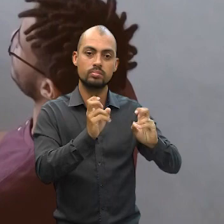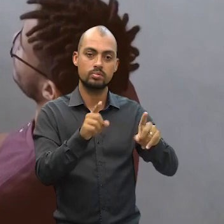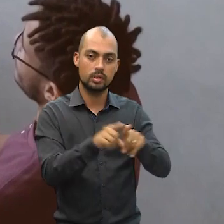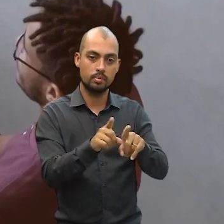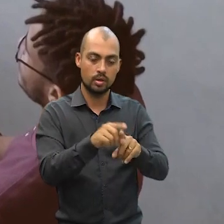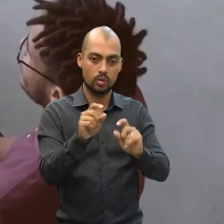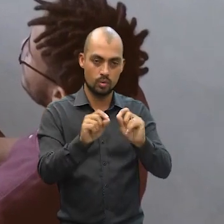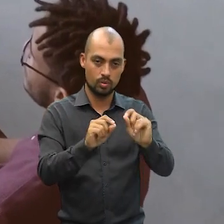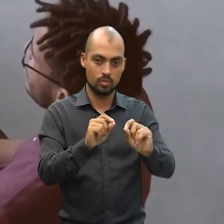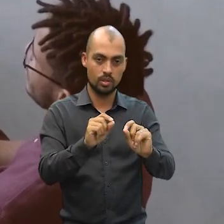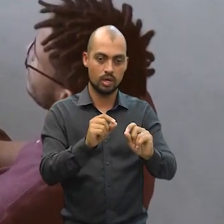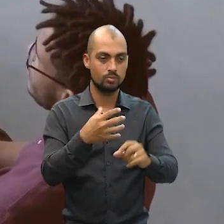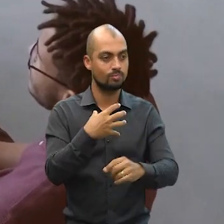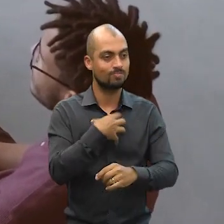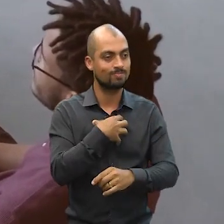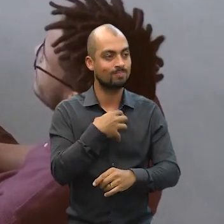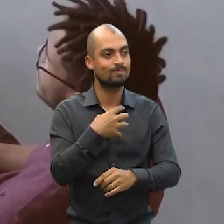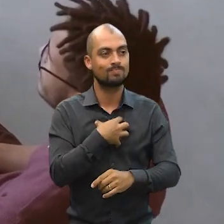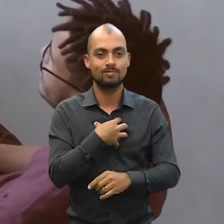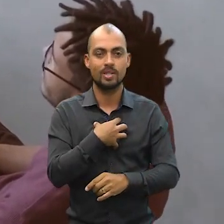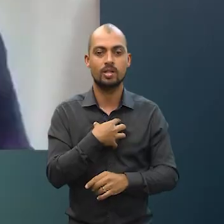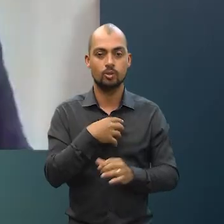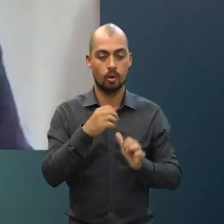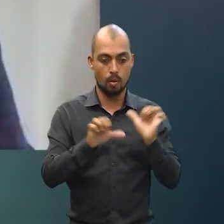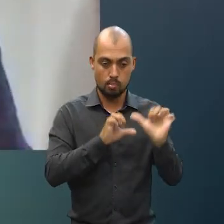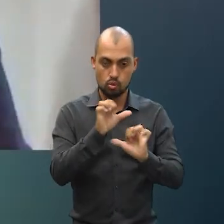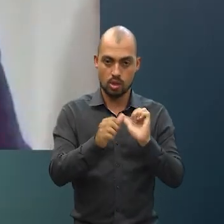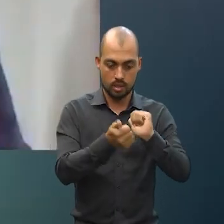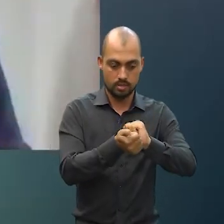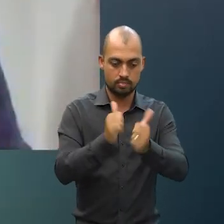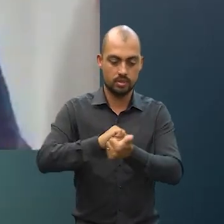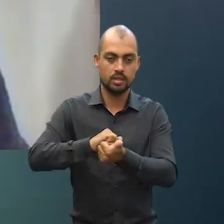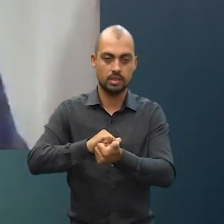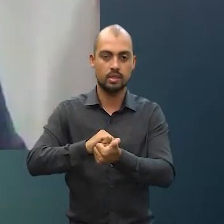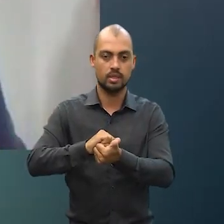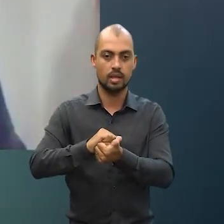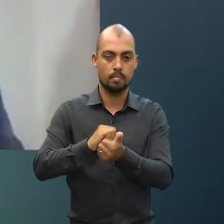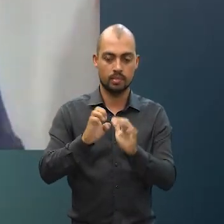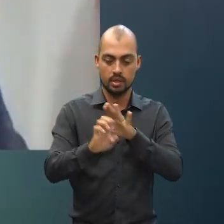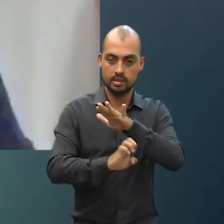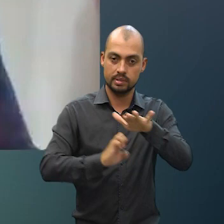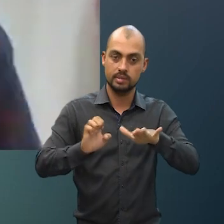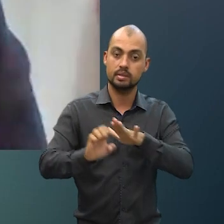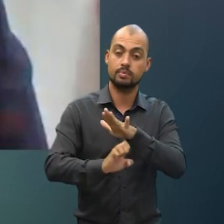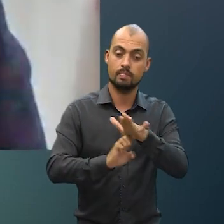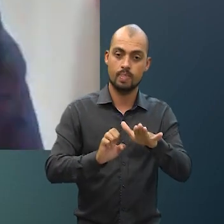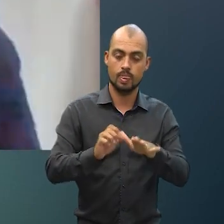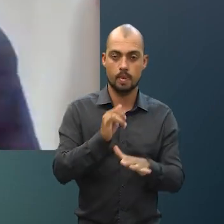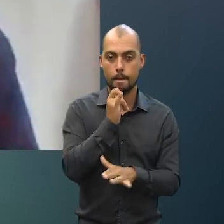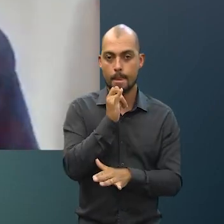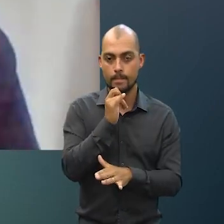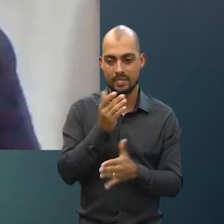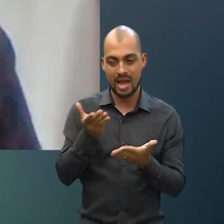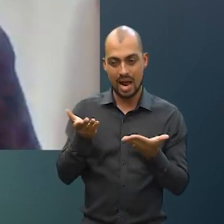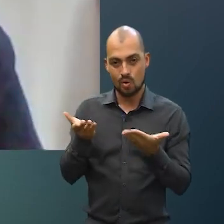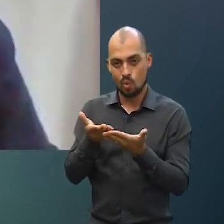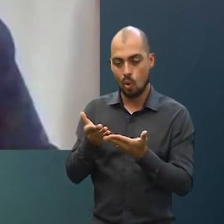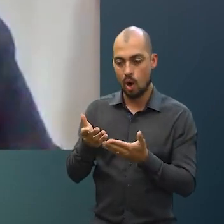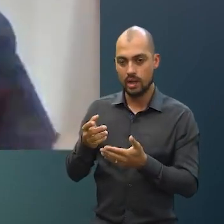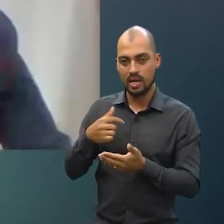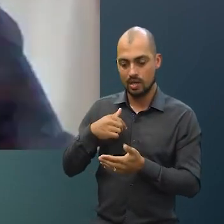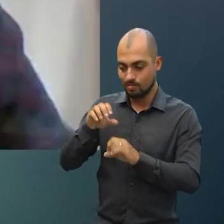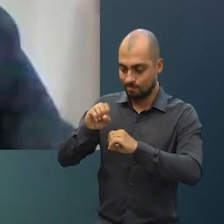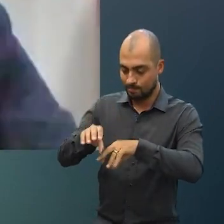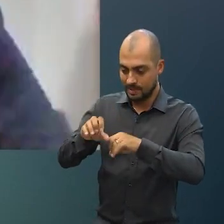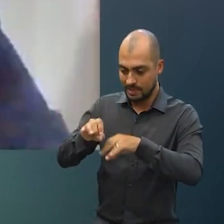nesses empreendedores foi essa mudança realmente no negócio. Então, agora eu não vou dar mais aula de Pilates, eu não